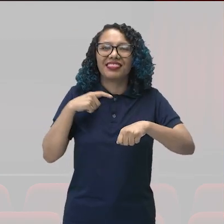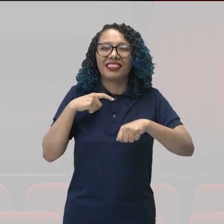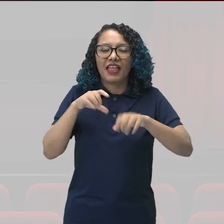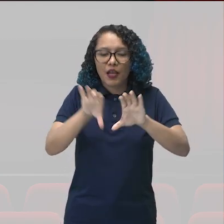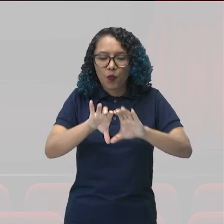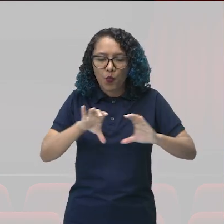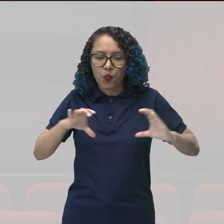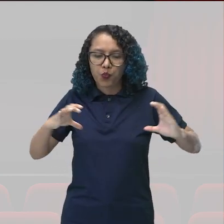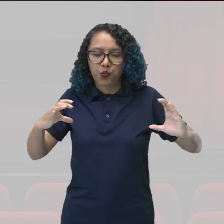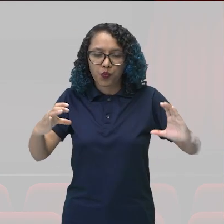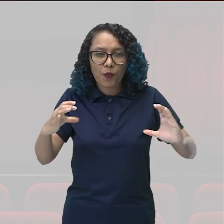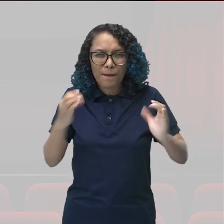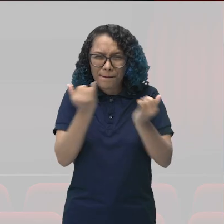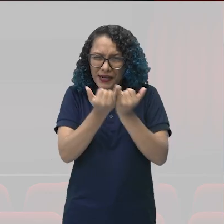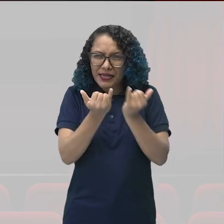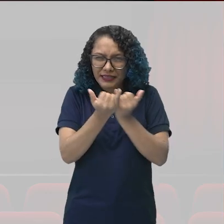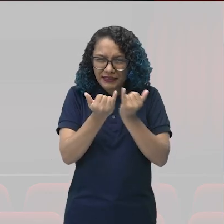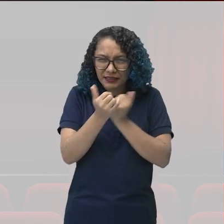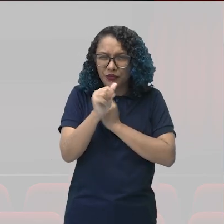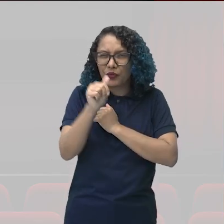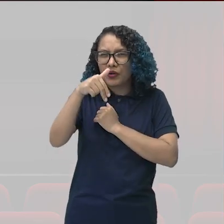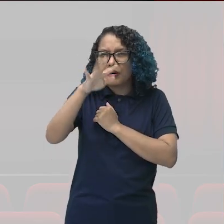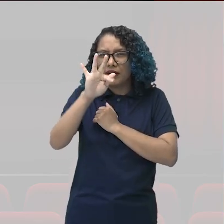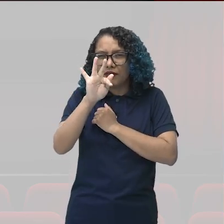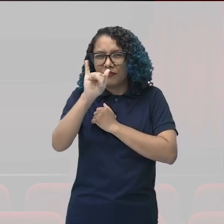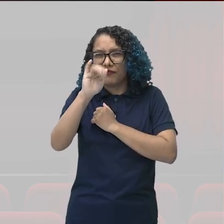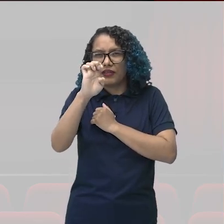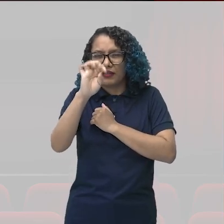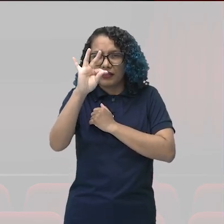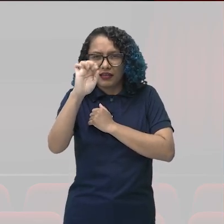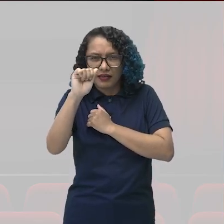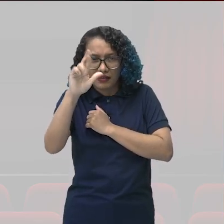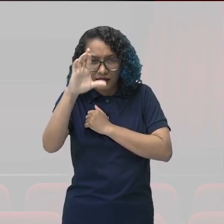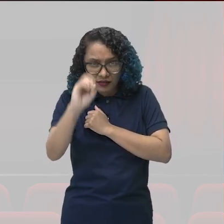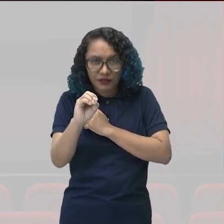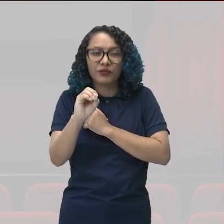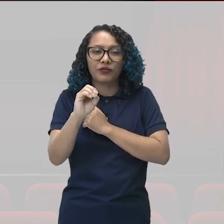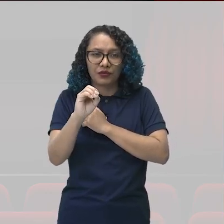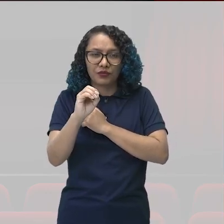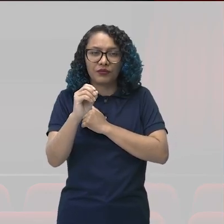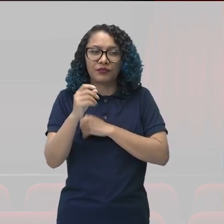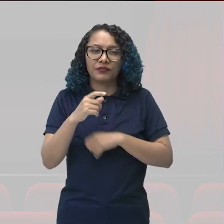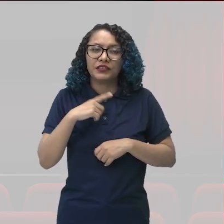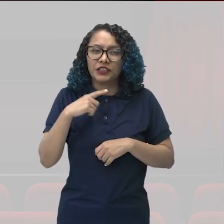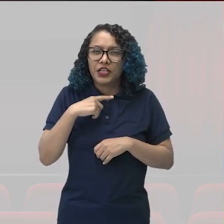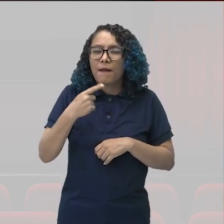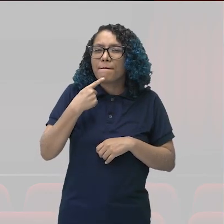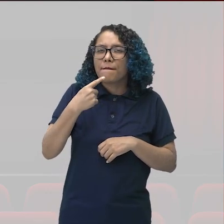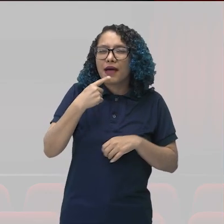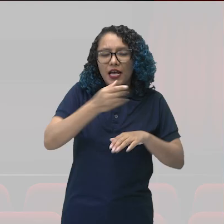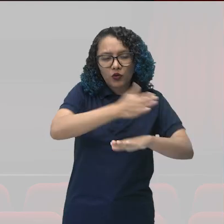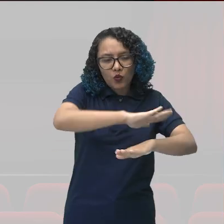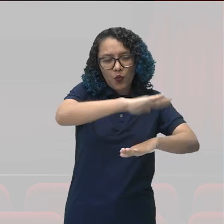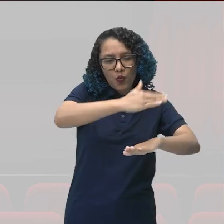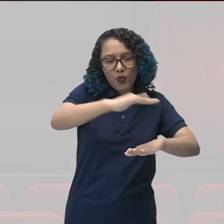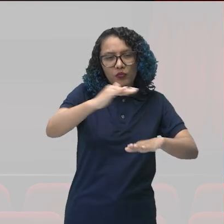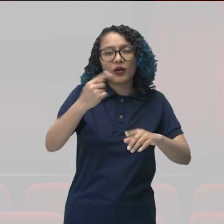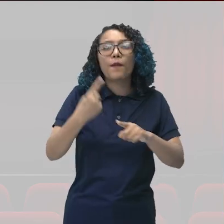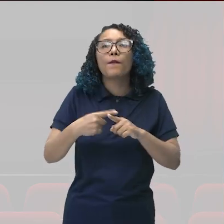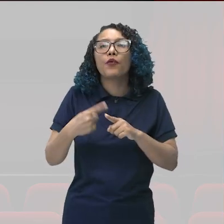do anfiteatro, certo? Que eram construídos ali ao lado de montanhas. Isso porque não